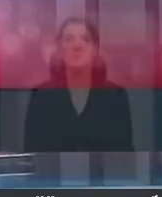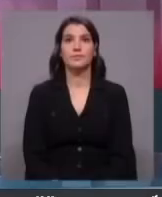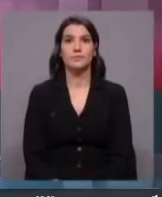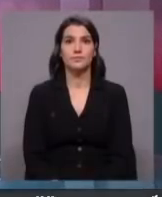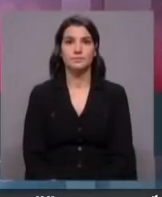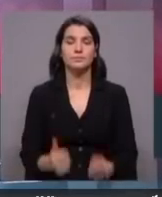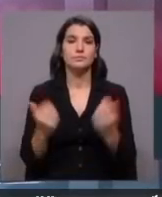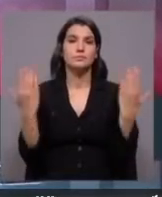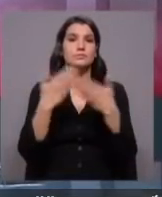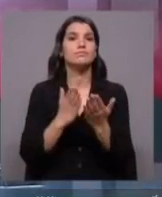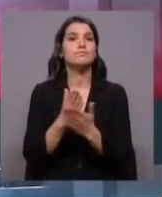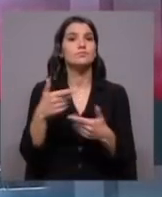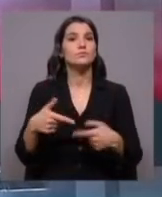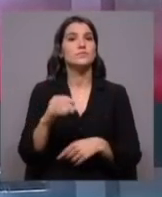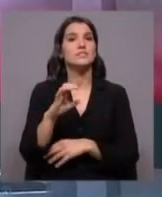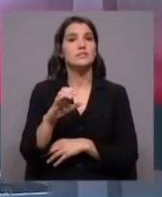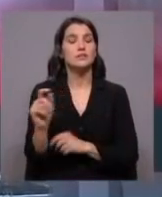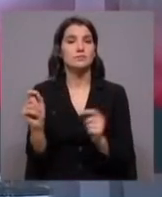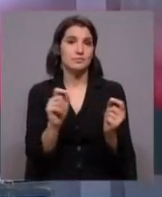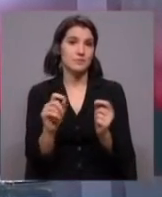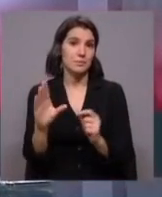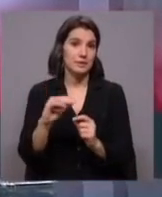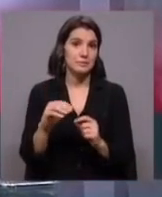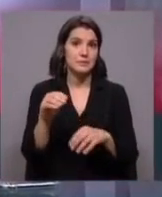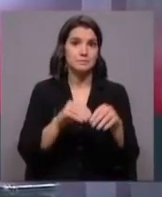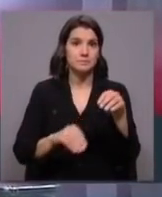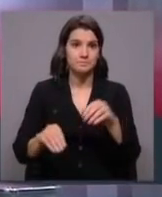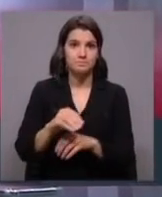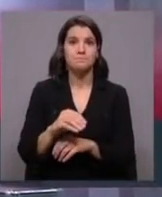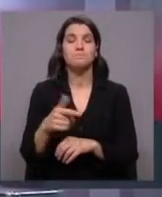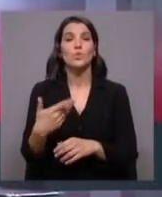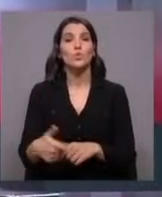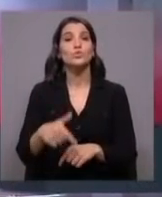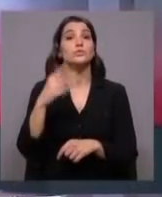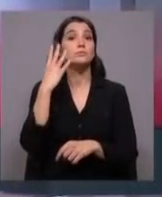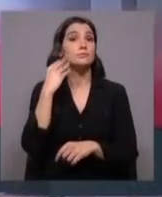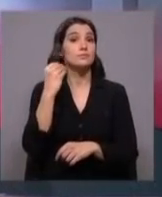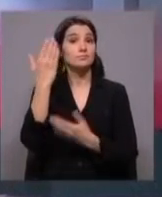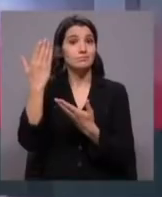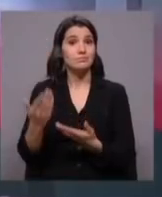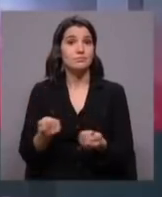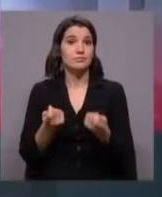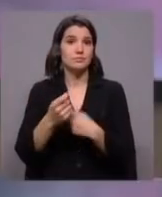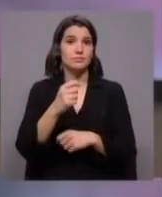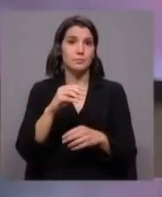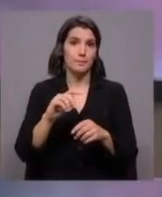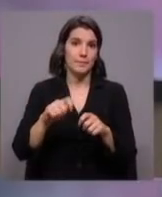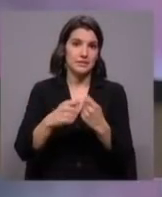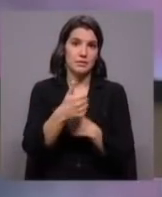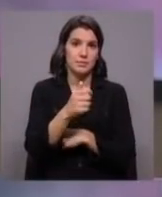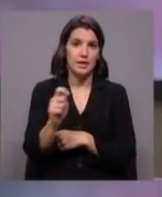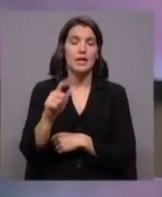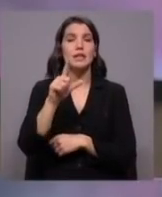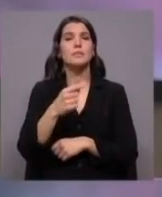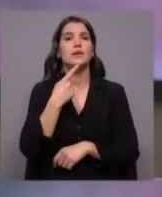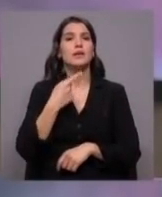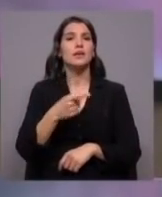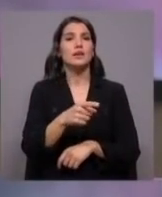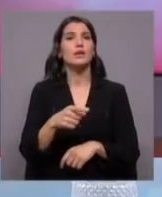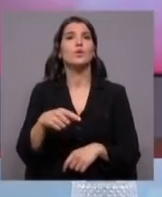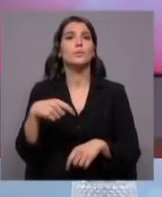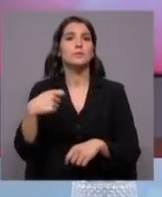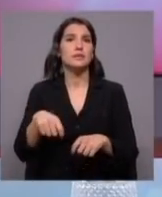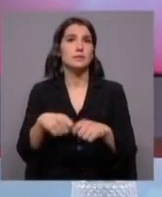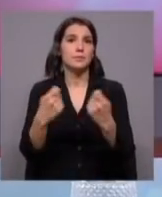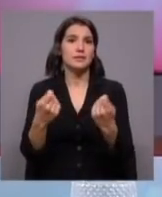Vamos lá. Seguimos hoje na SIC com mais um debate para as legislativas, hoje com Catarina Martins, coordenadora do Bloco de Esquerda, e Rui Rio, presidente do Partido